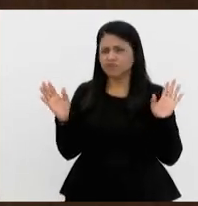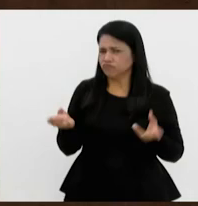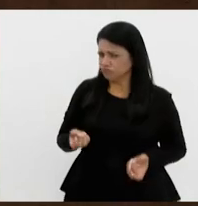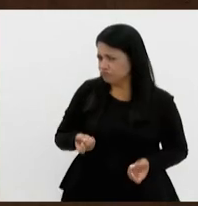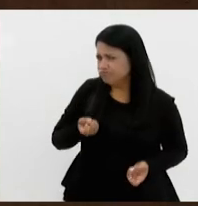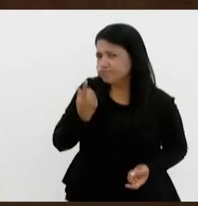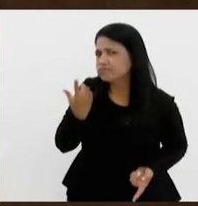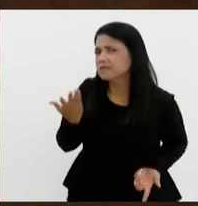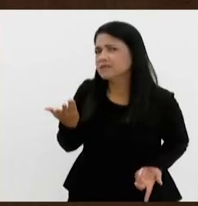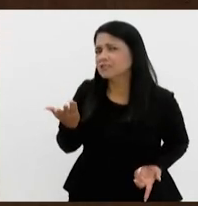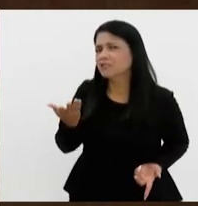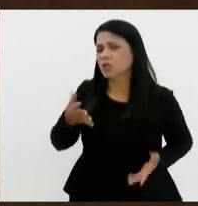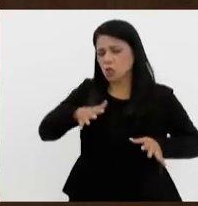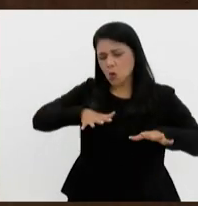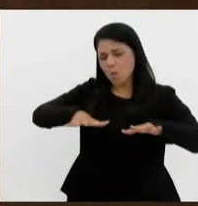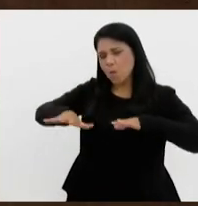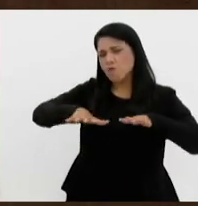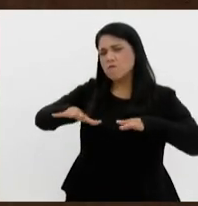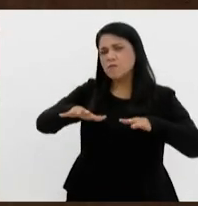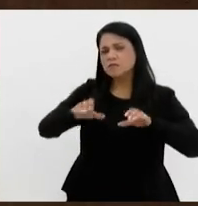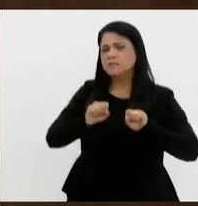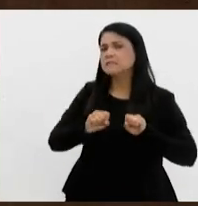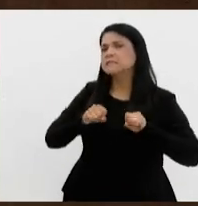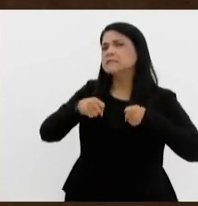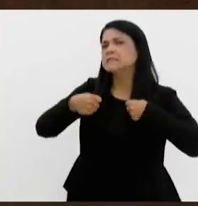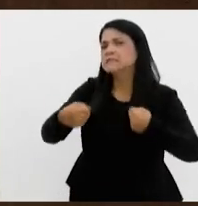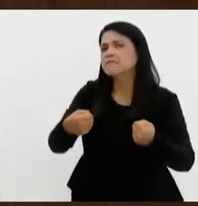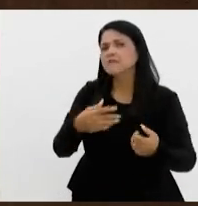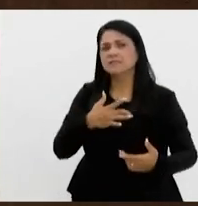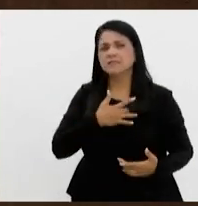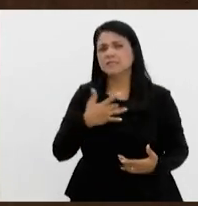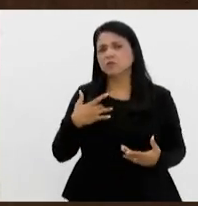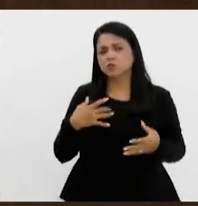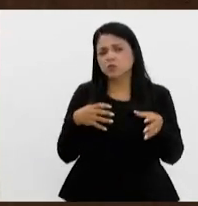Cadê os movimentos de defesa da saúde?